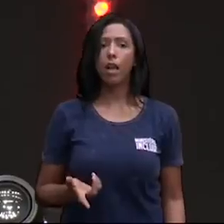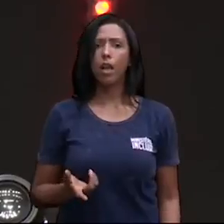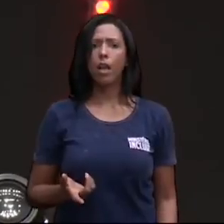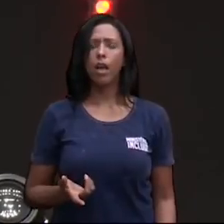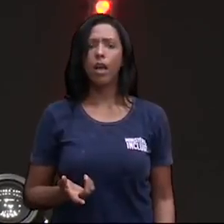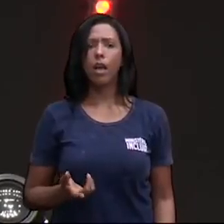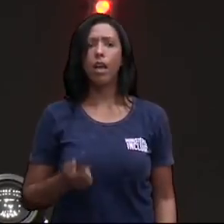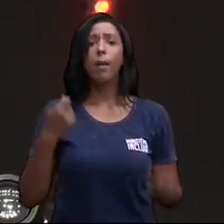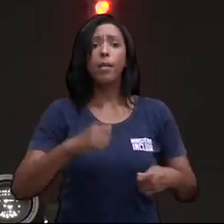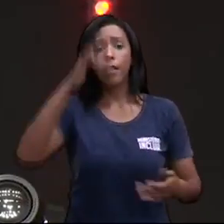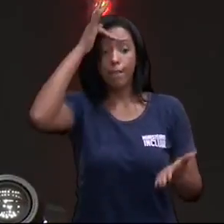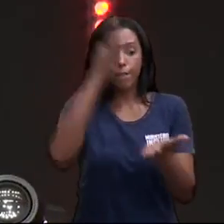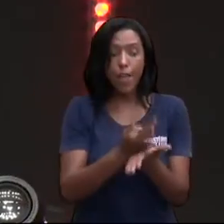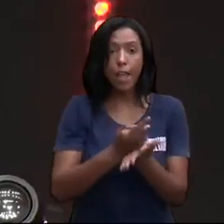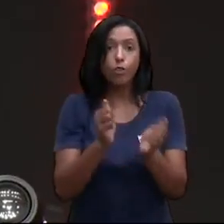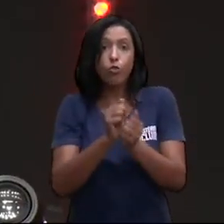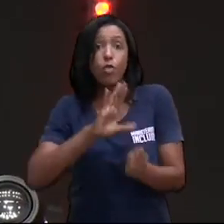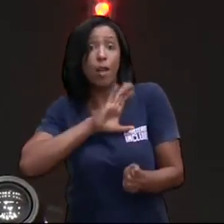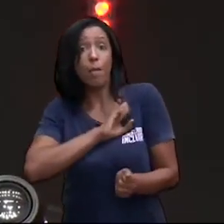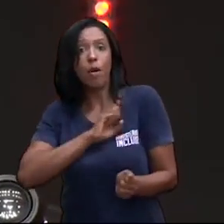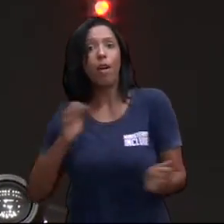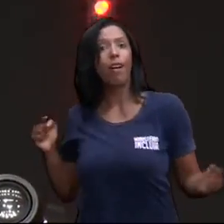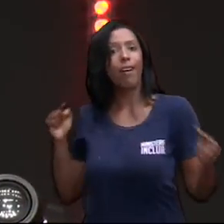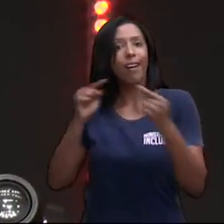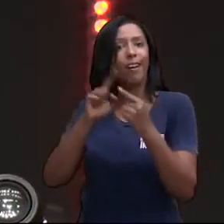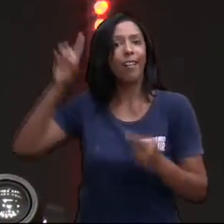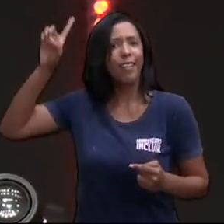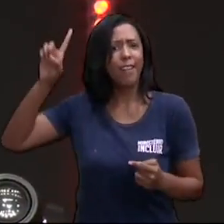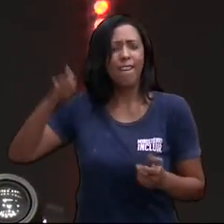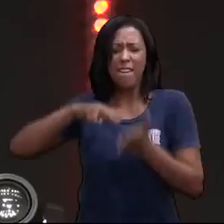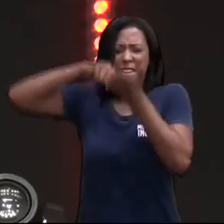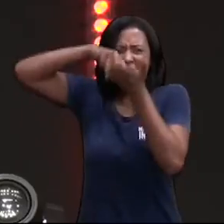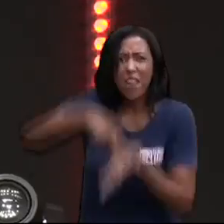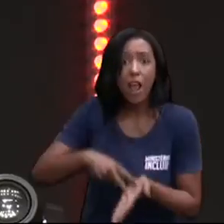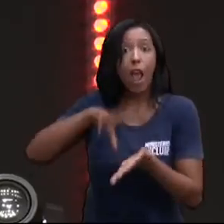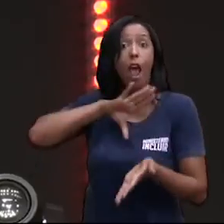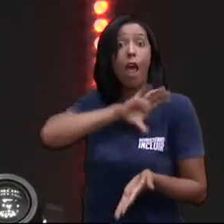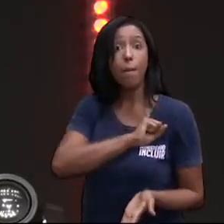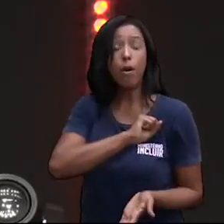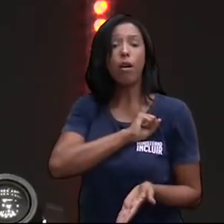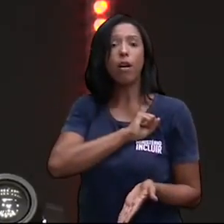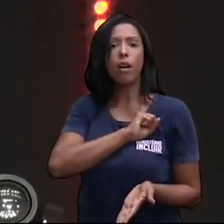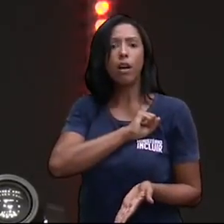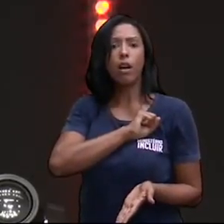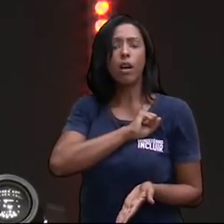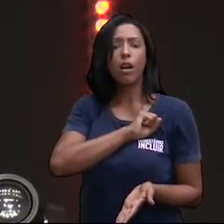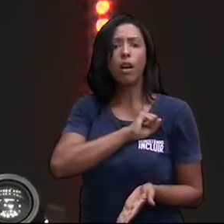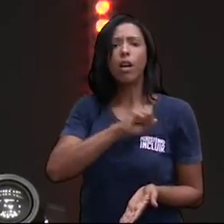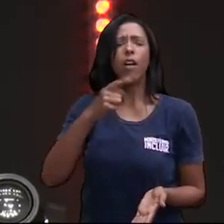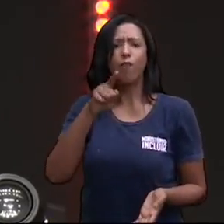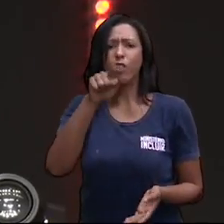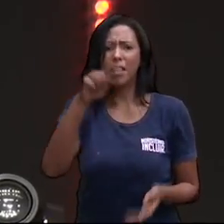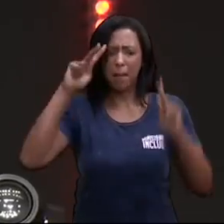para o apóstolo do Senhor então ele vai dizer olha a Raica dos do Amor significa que não é tua habilidade